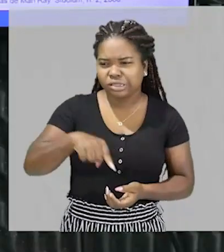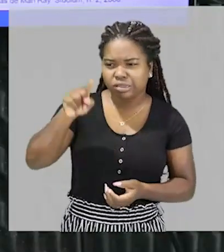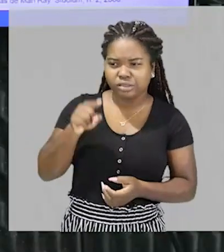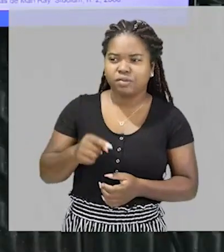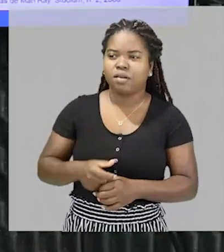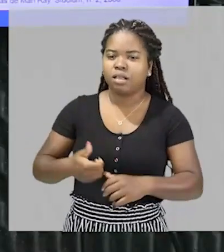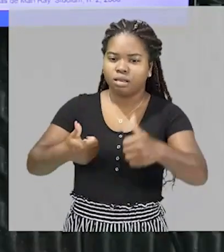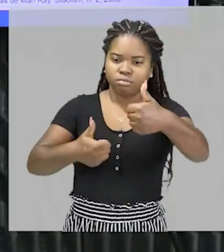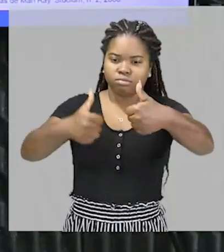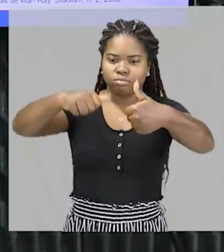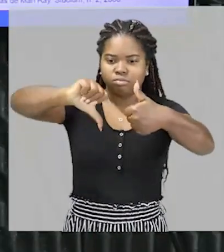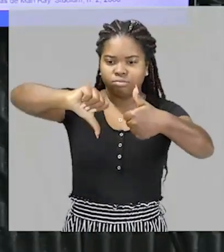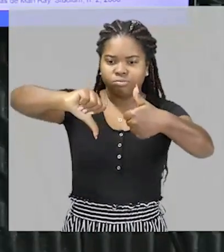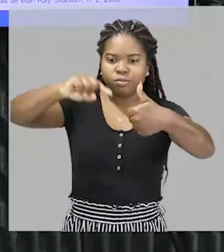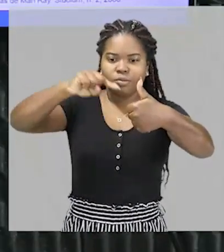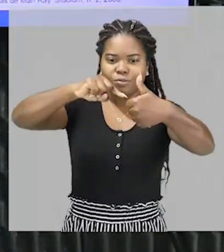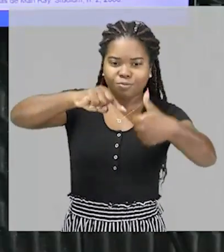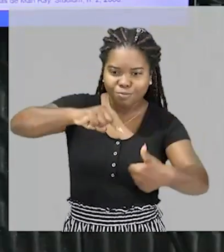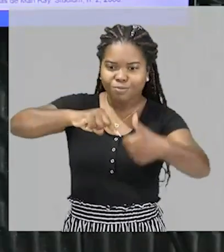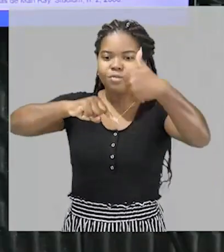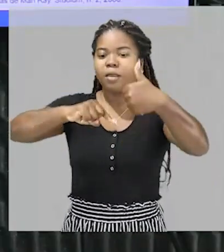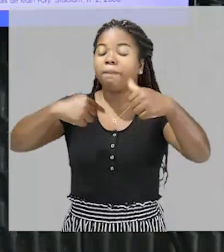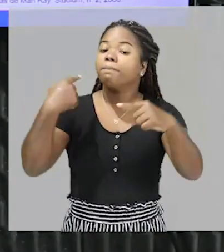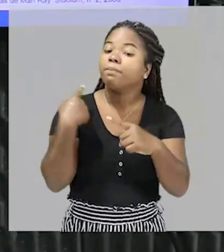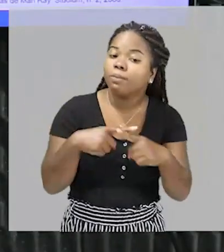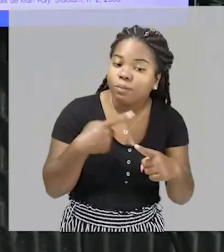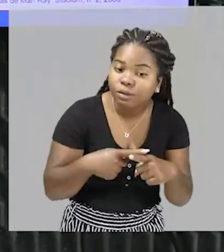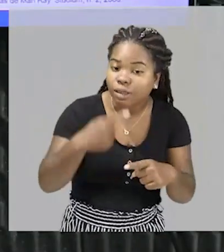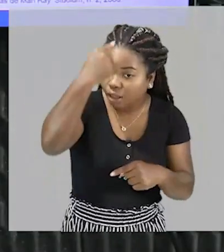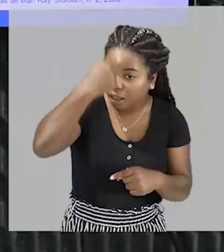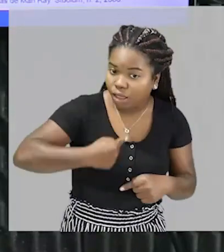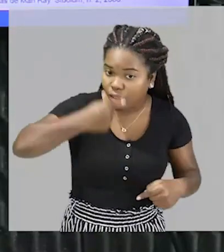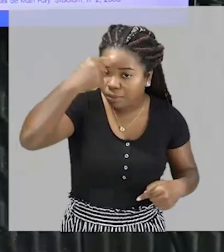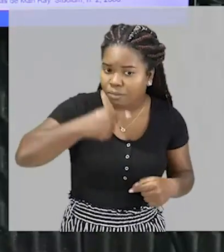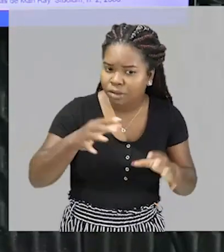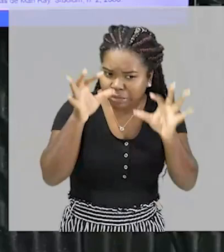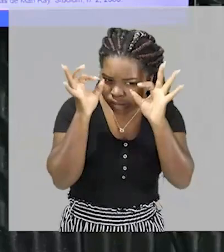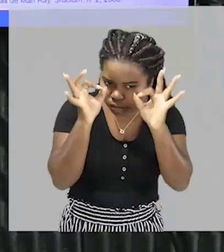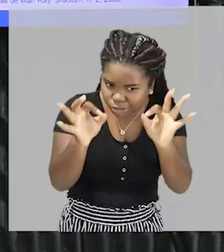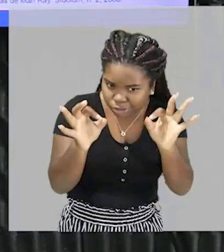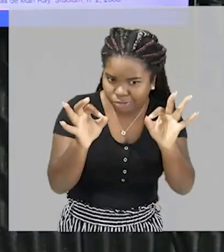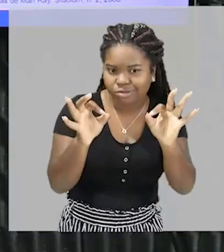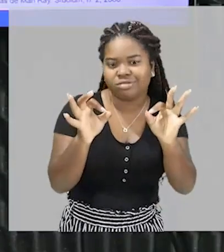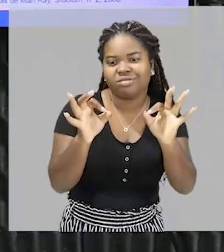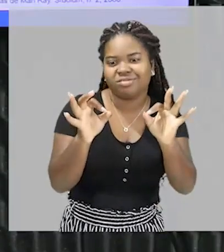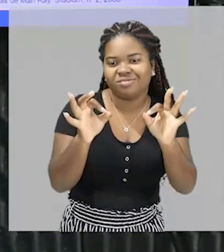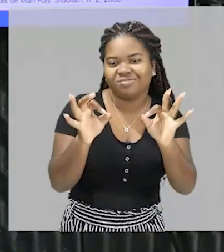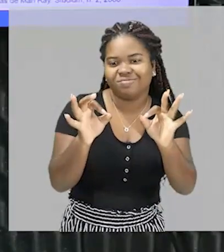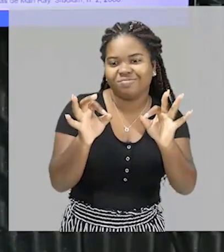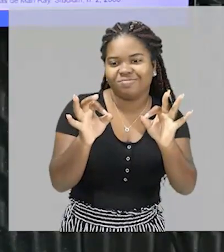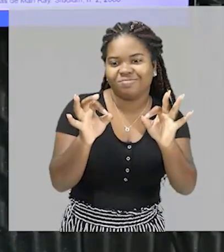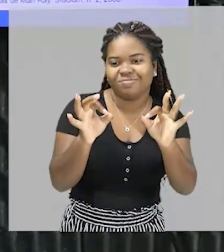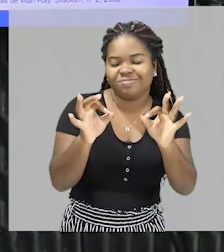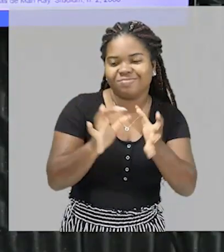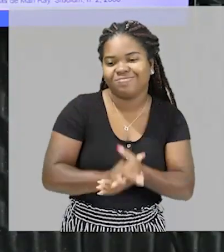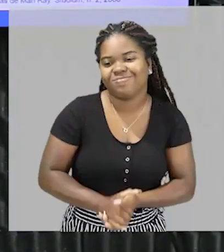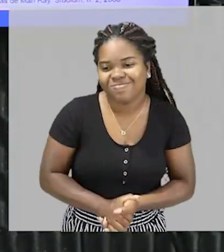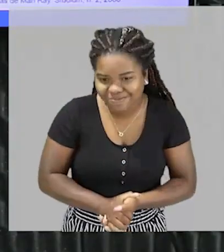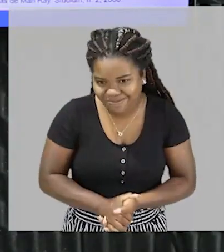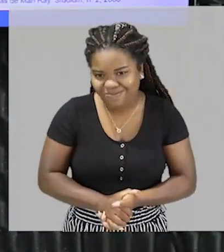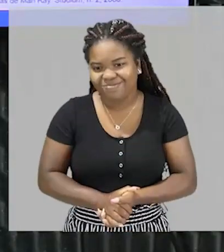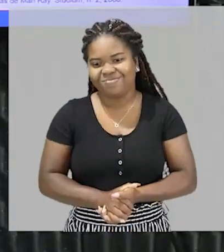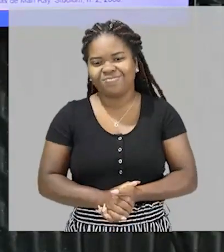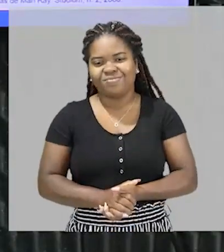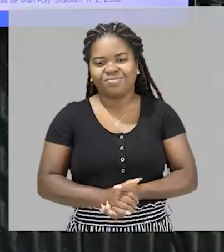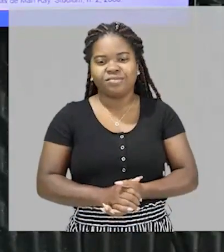e curte a imagem, porque aquela imagem te chamou a atenção de alguma maneira e tu ainda não descobriu o que era. É uma foto de comida, né? É